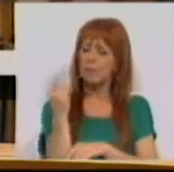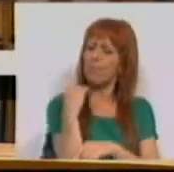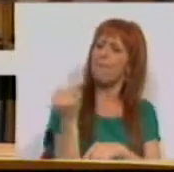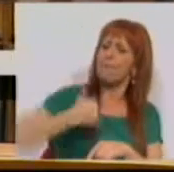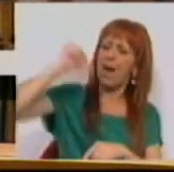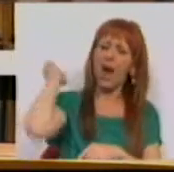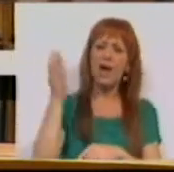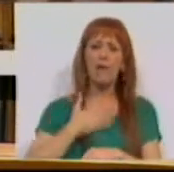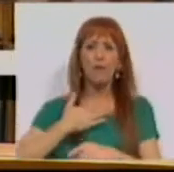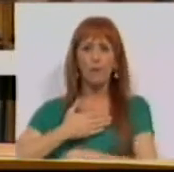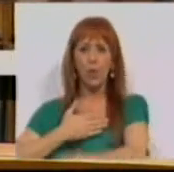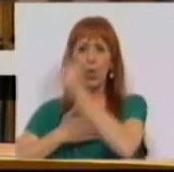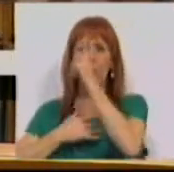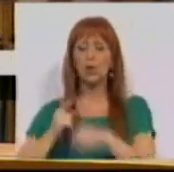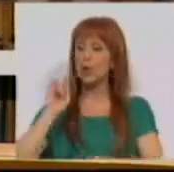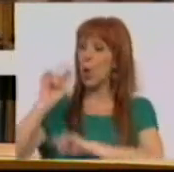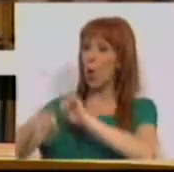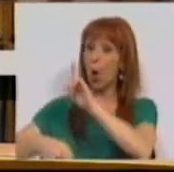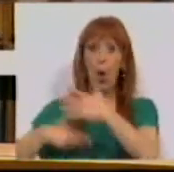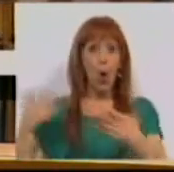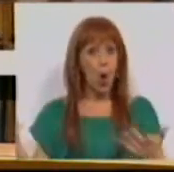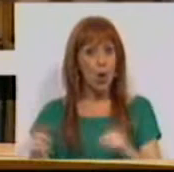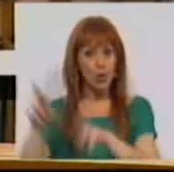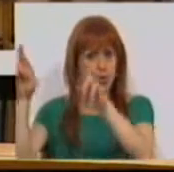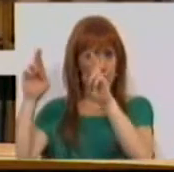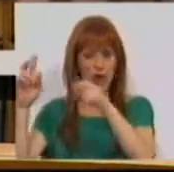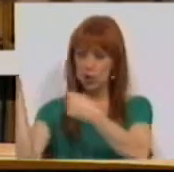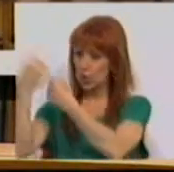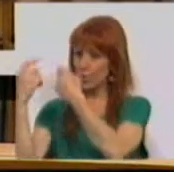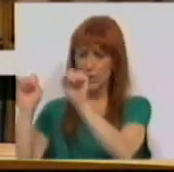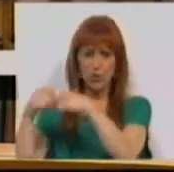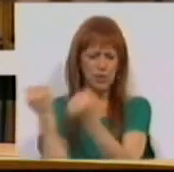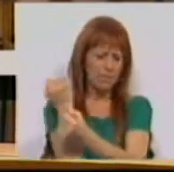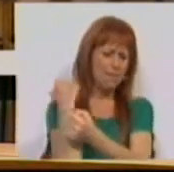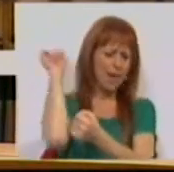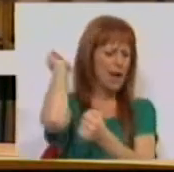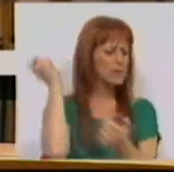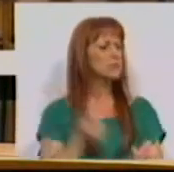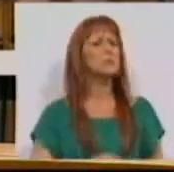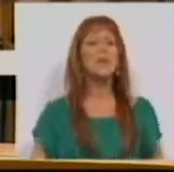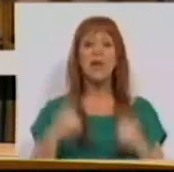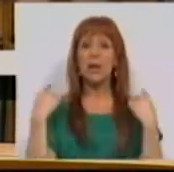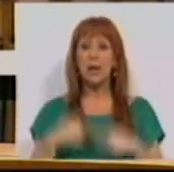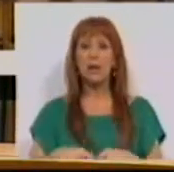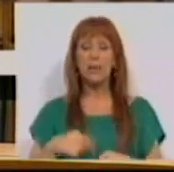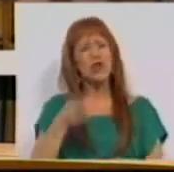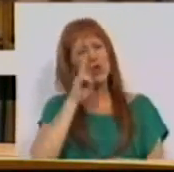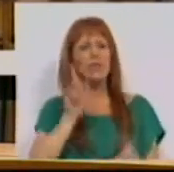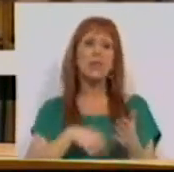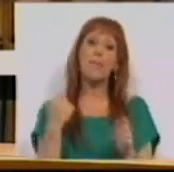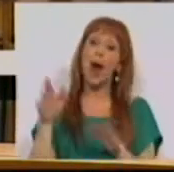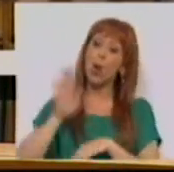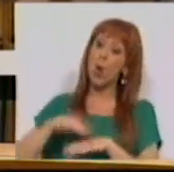arrepio da vontade e daquilo que é o desejo dos parceiros sociais, e sempre com a desculpa do